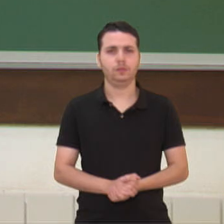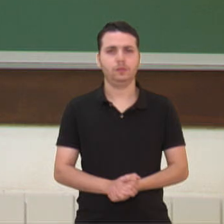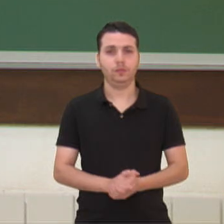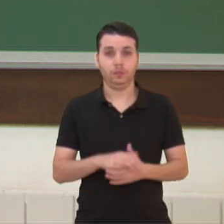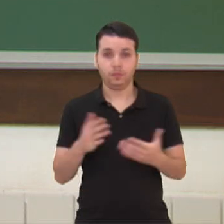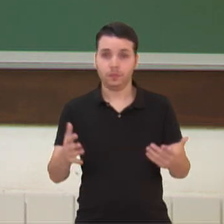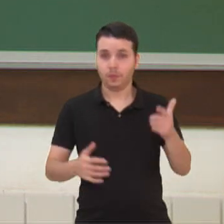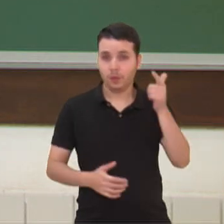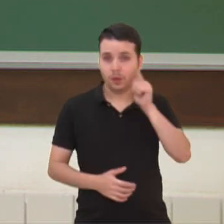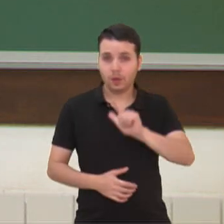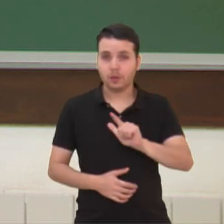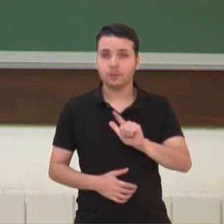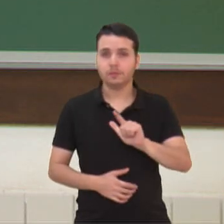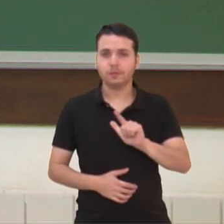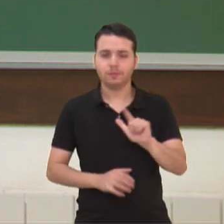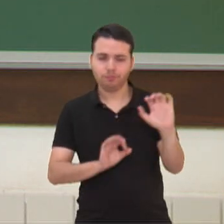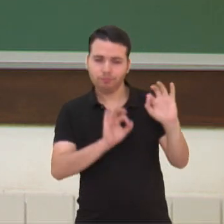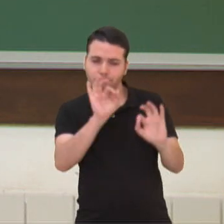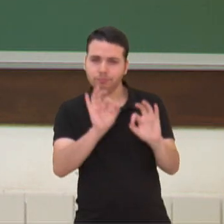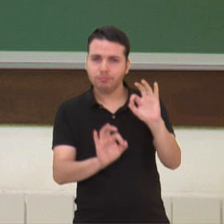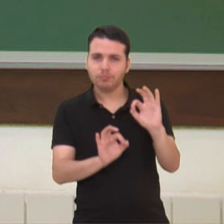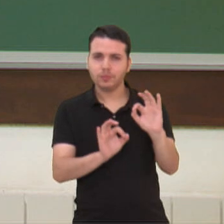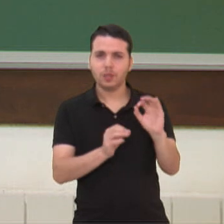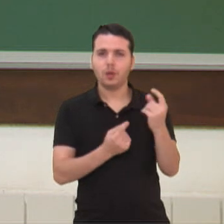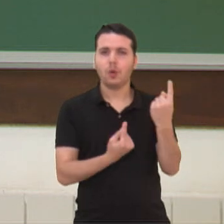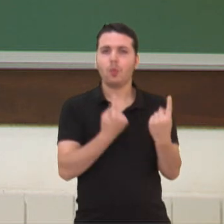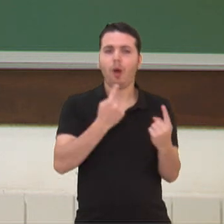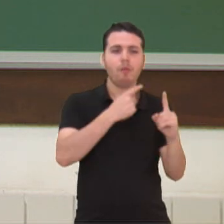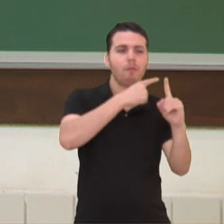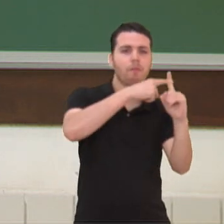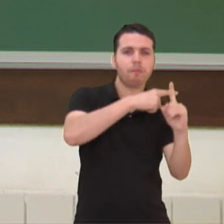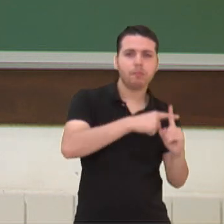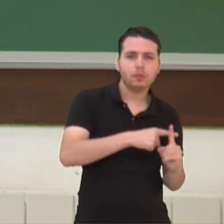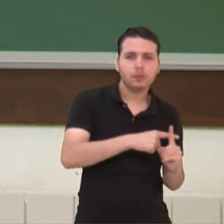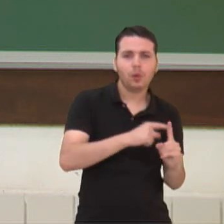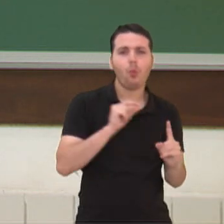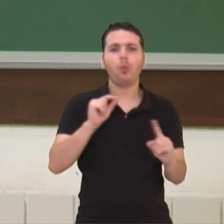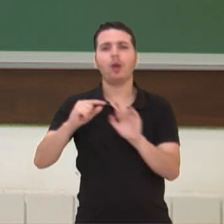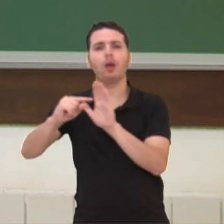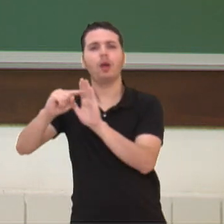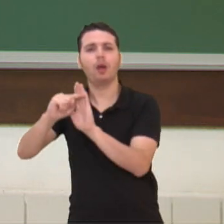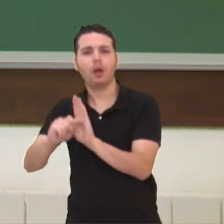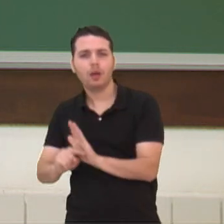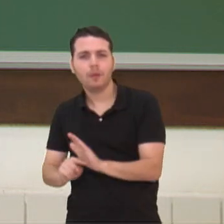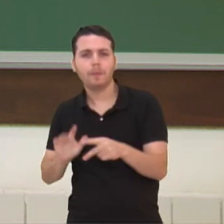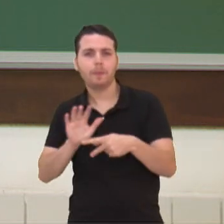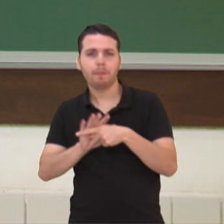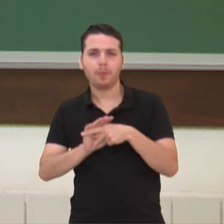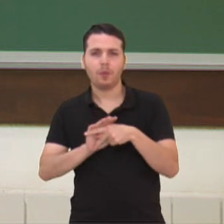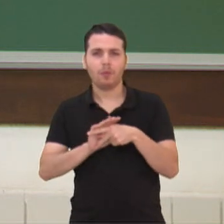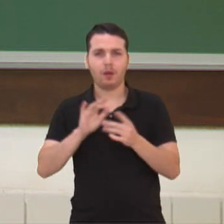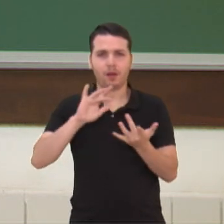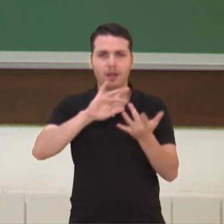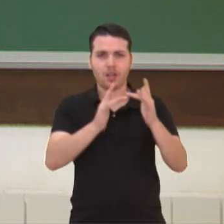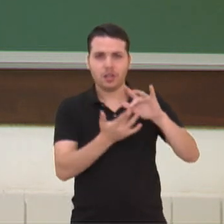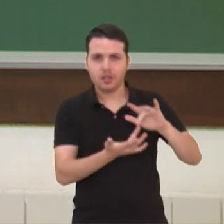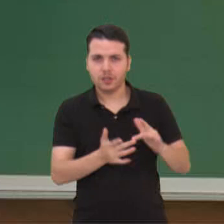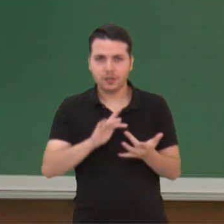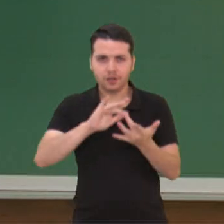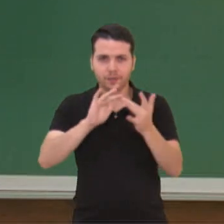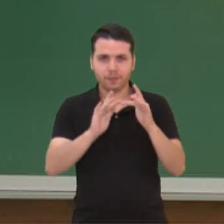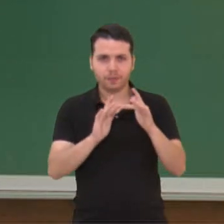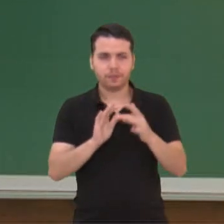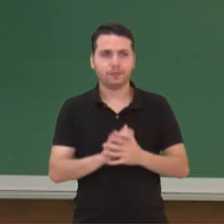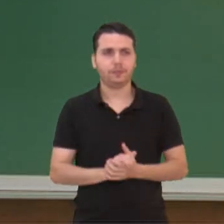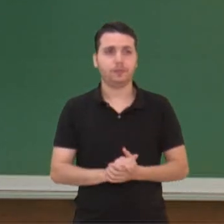E aí, conseguiram elaborar aí quais seriam as vantagens e as desvantagens da globalização? Então veja, a